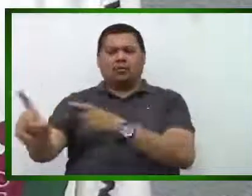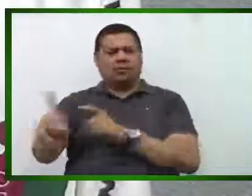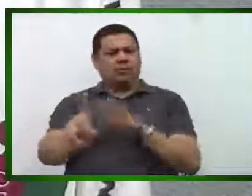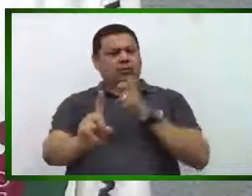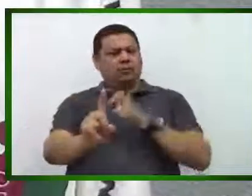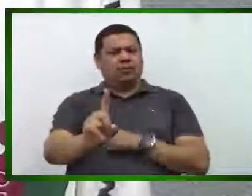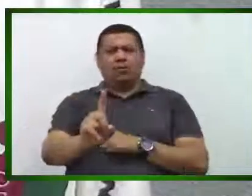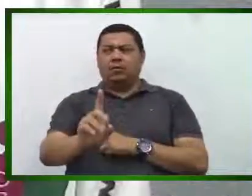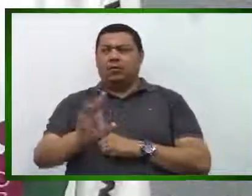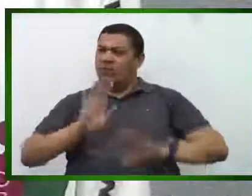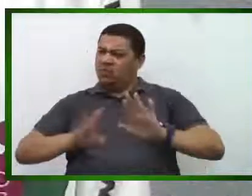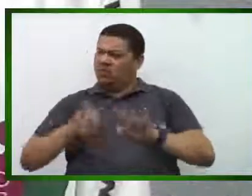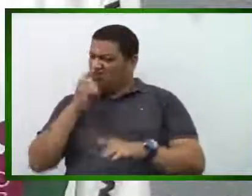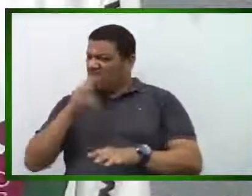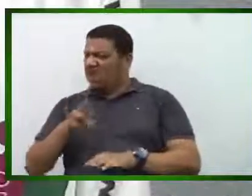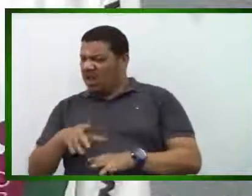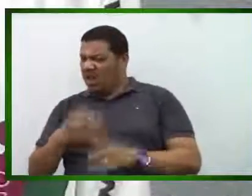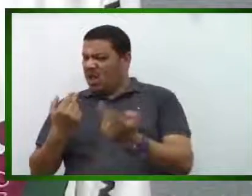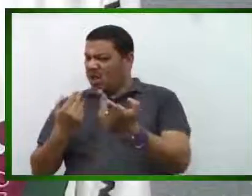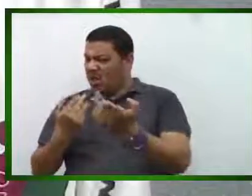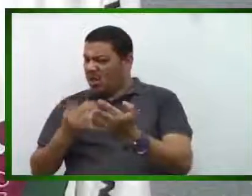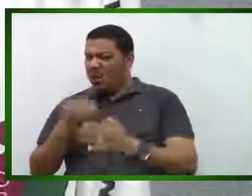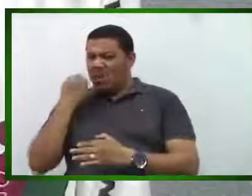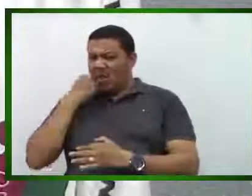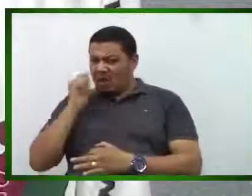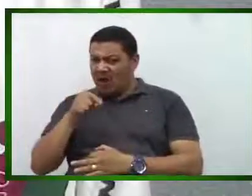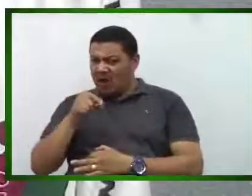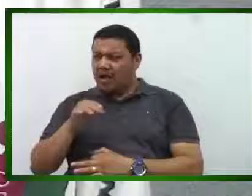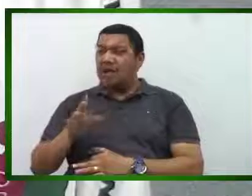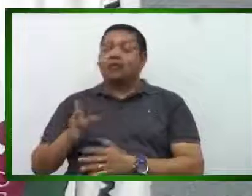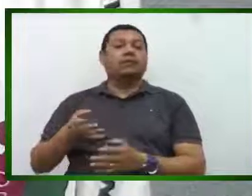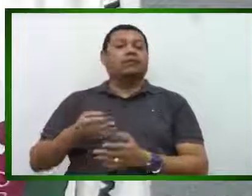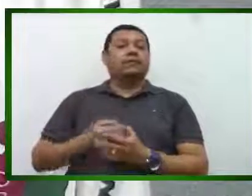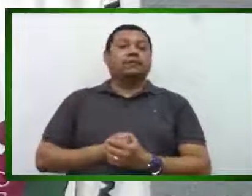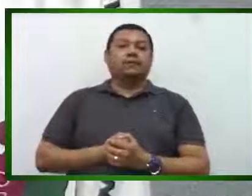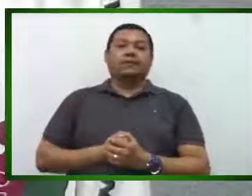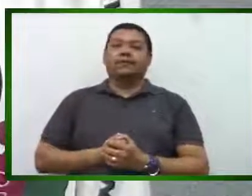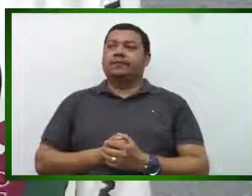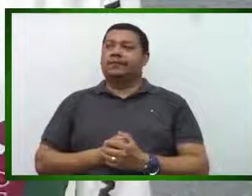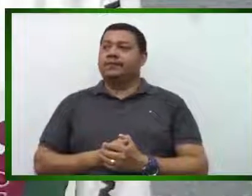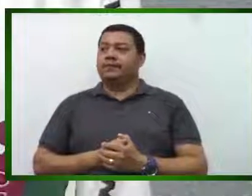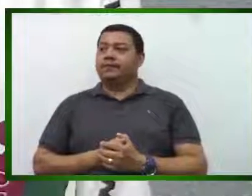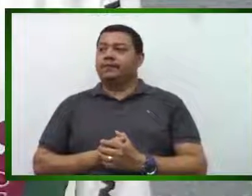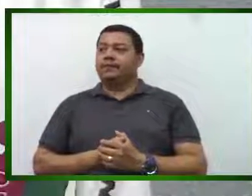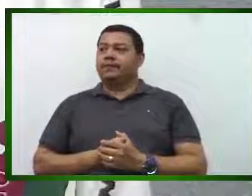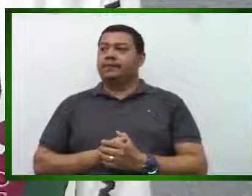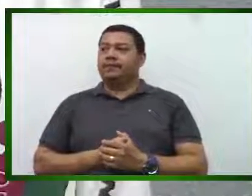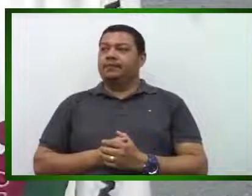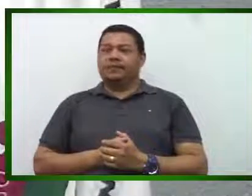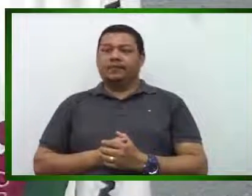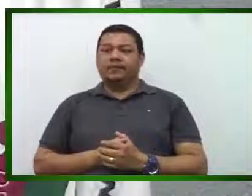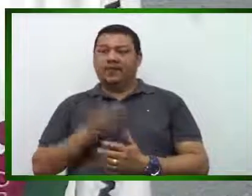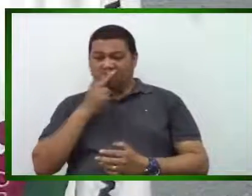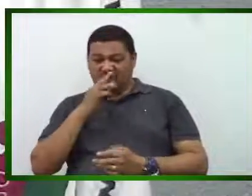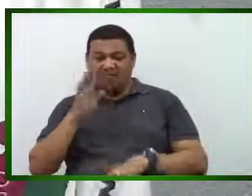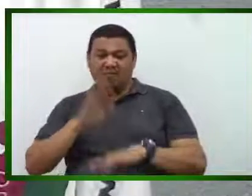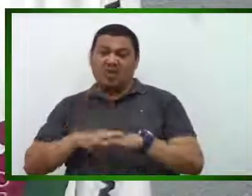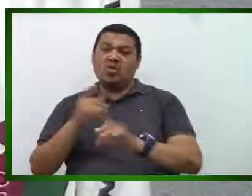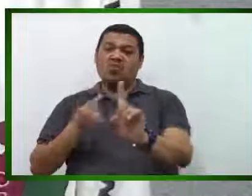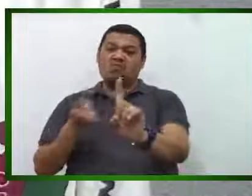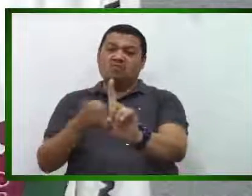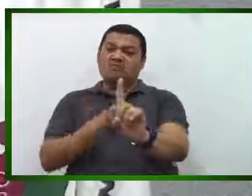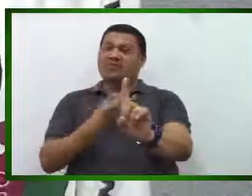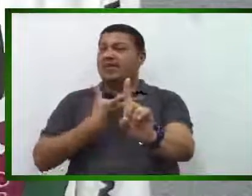mesmo tira suas conclusões, falando em si aos seus corações, dizendo: é apenas mais um que